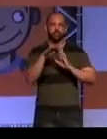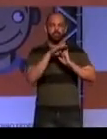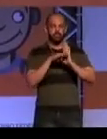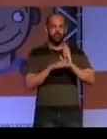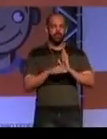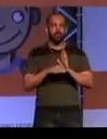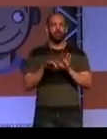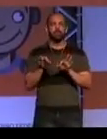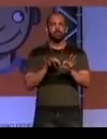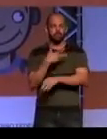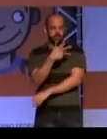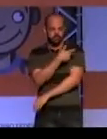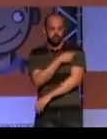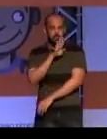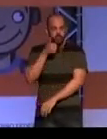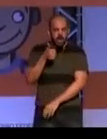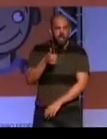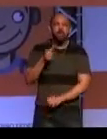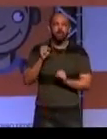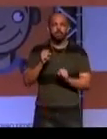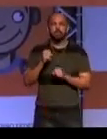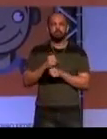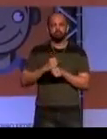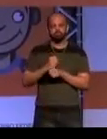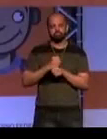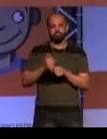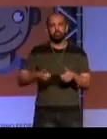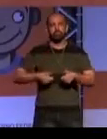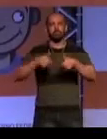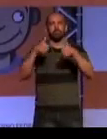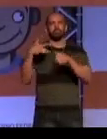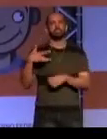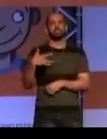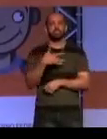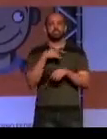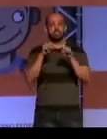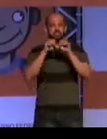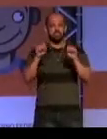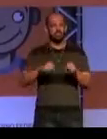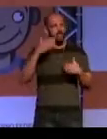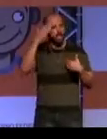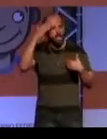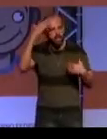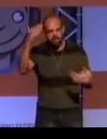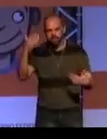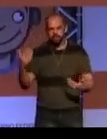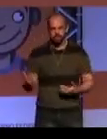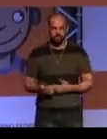bem conduzido, é capaz de mudar todo um sistema de saúde. E eu agradeço a Carla,